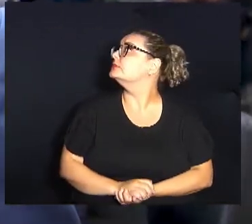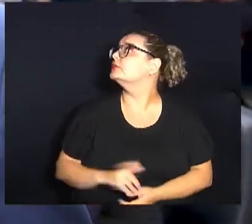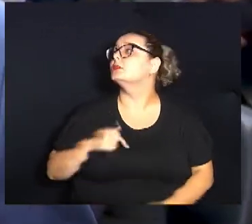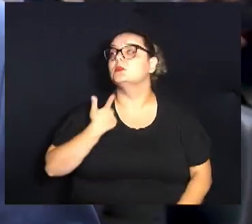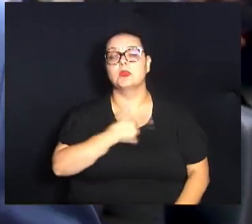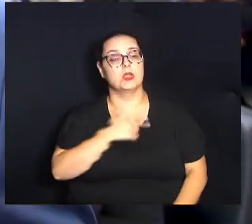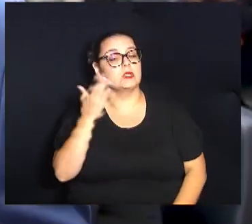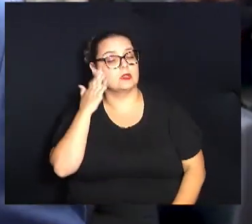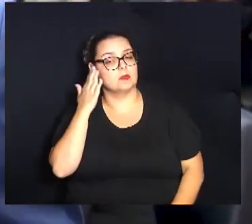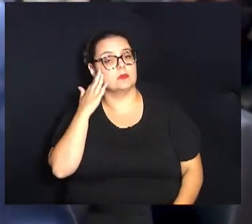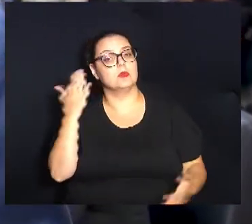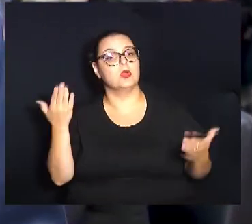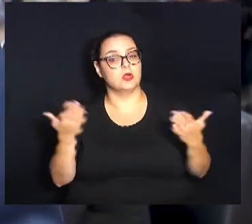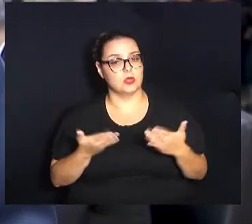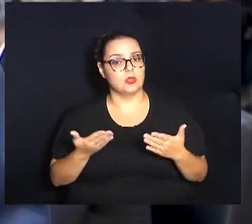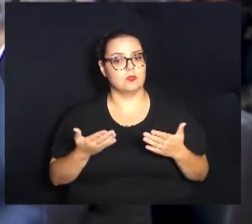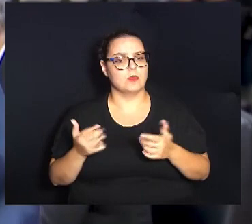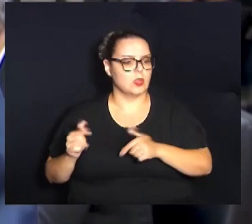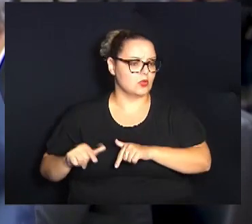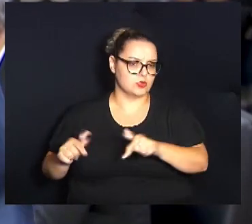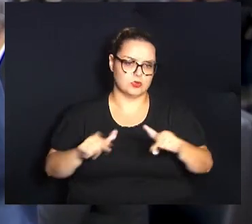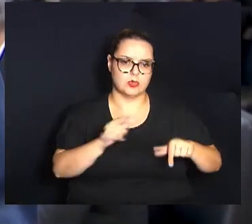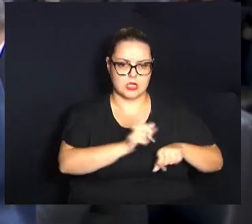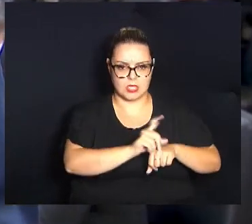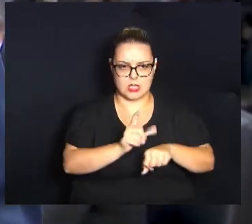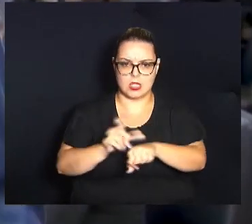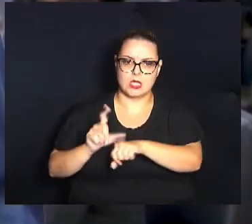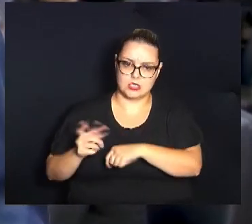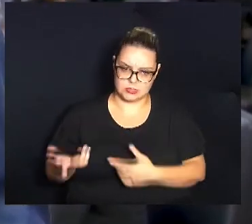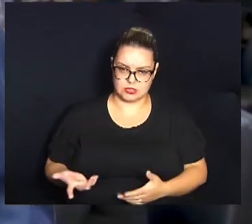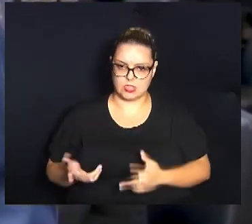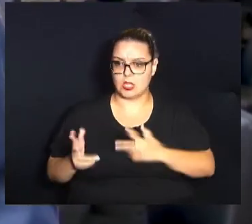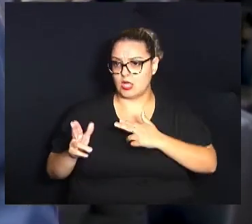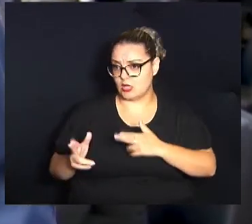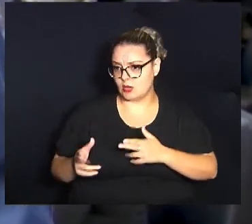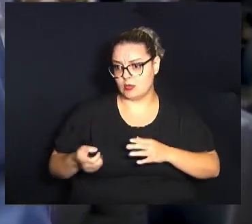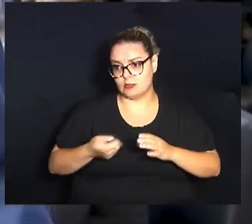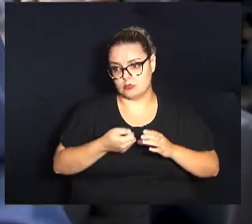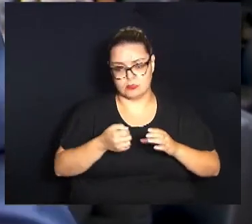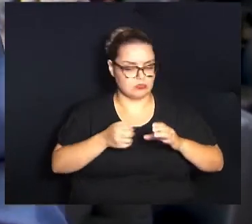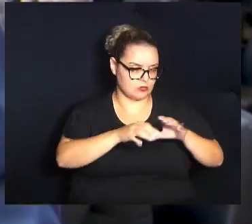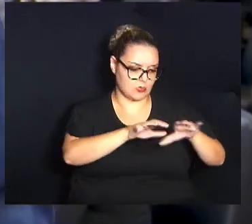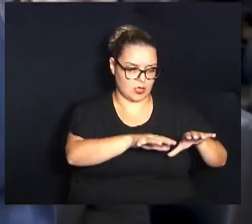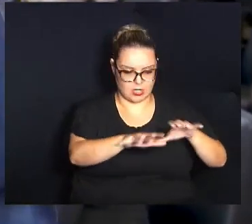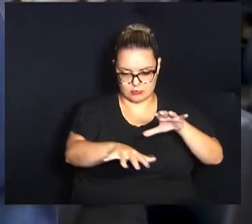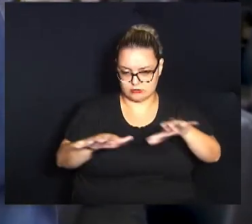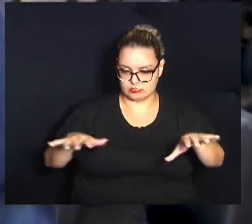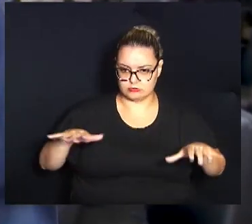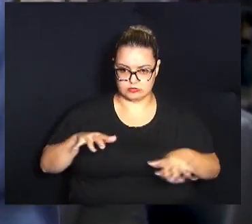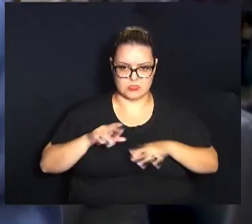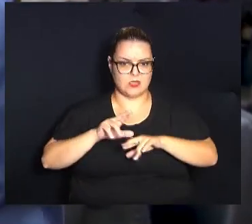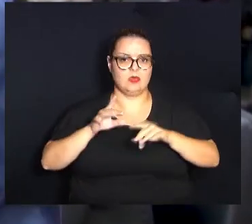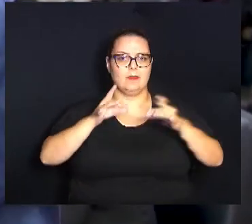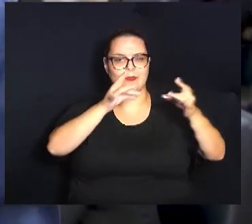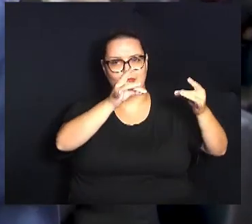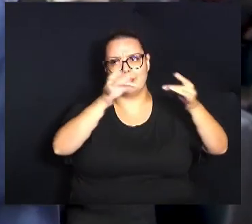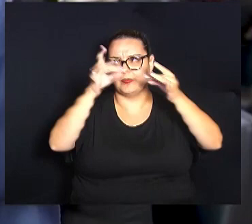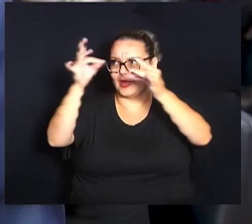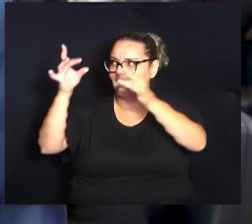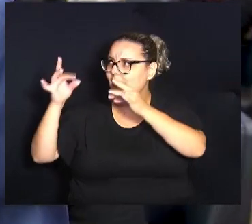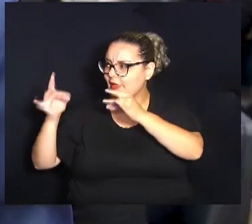hoje os estabelecimentos comerciais, de acordo com a sua categoria, existem inúmeras placas que têm que ser